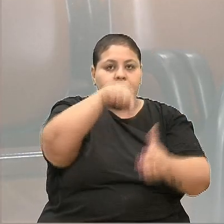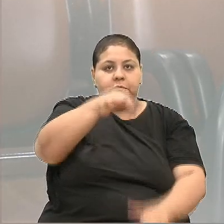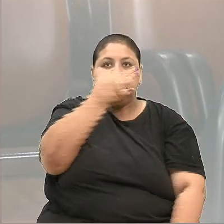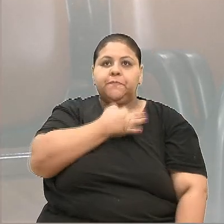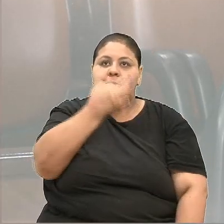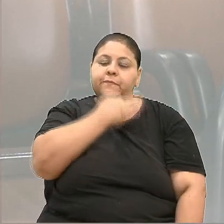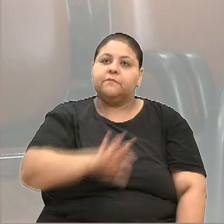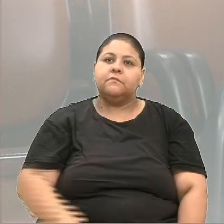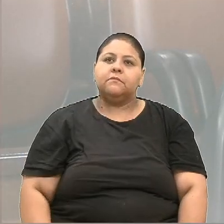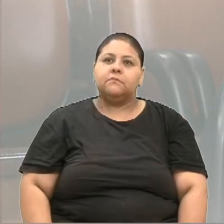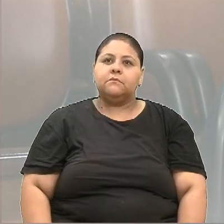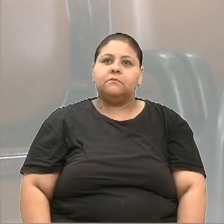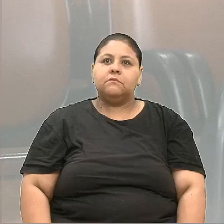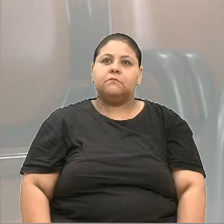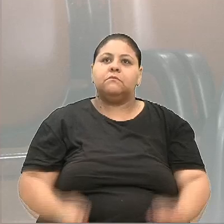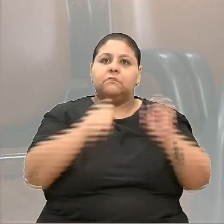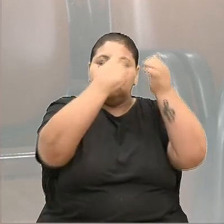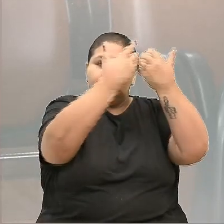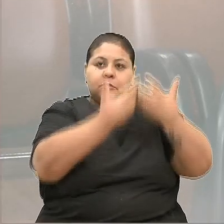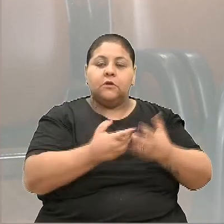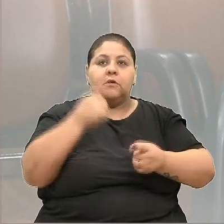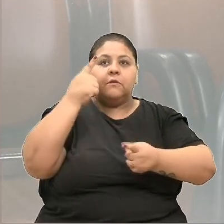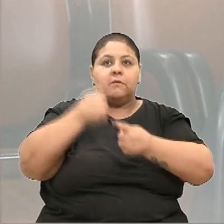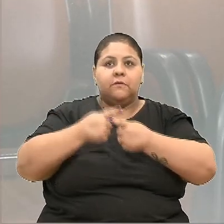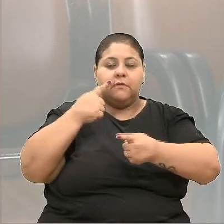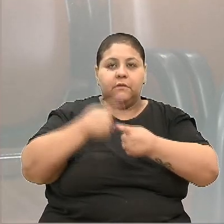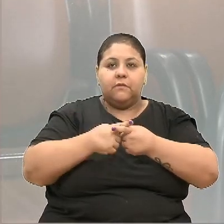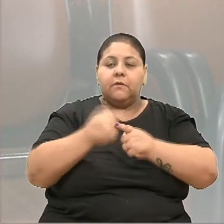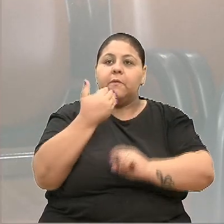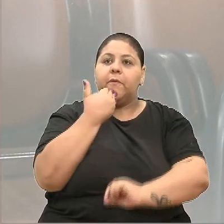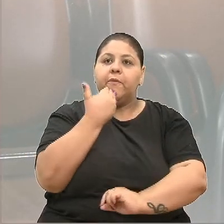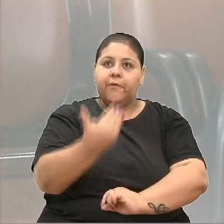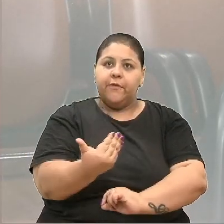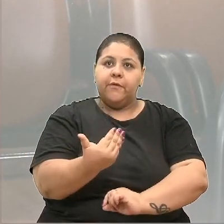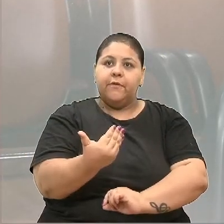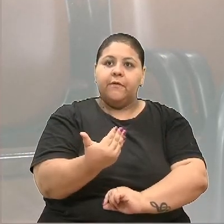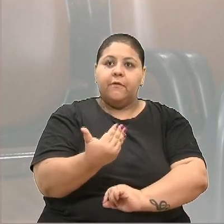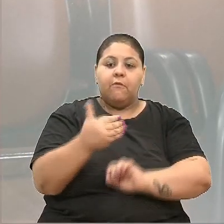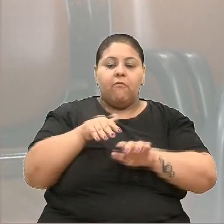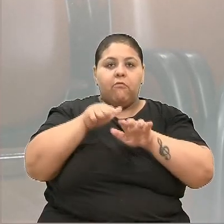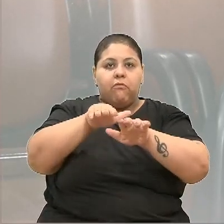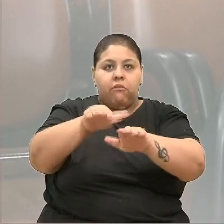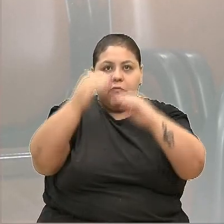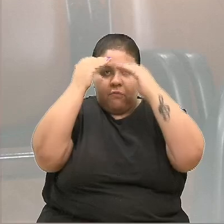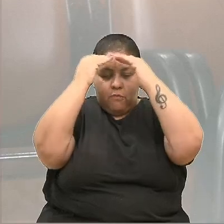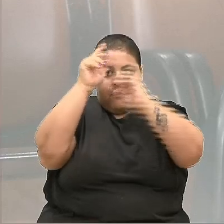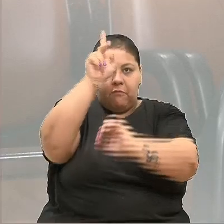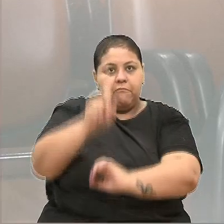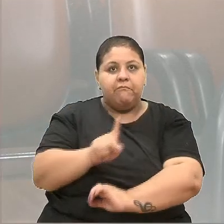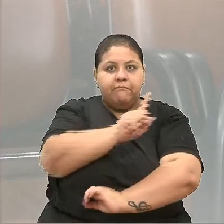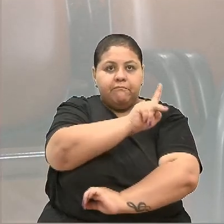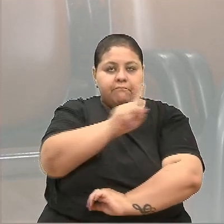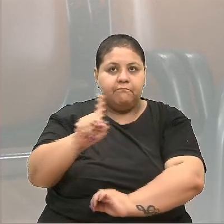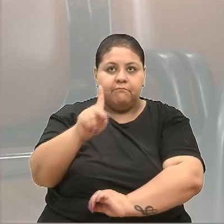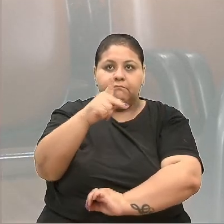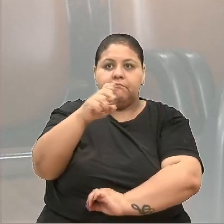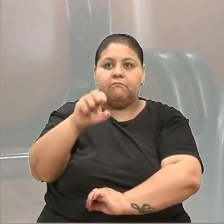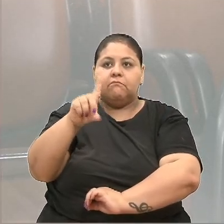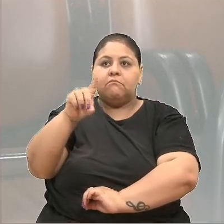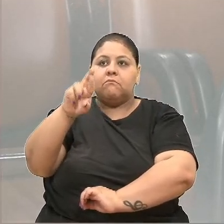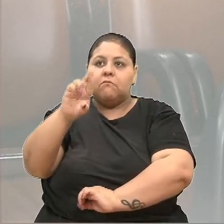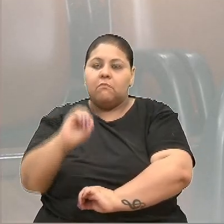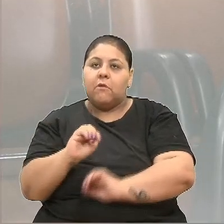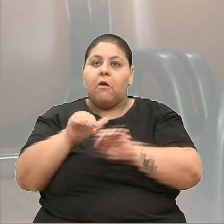Sul. Na exposição de motivos, o autor menciona que a romaria em honra ao padre Pedro Risson é uma